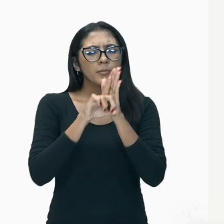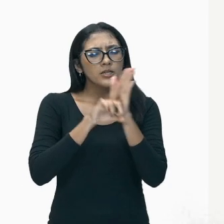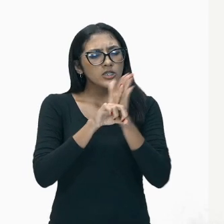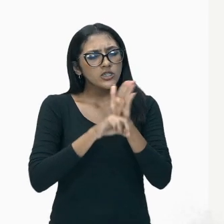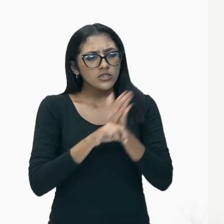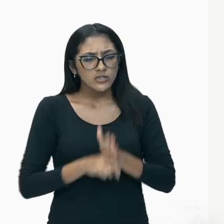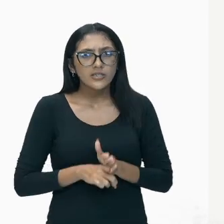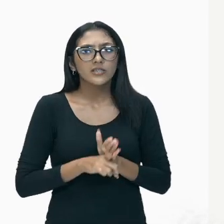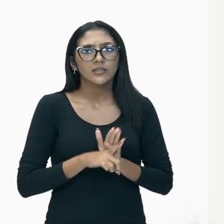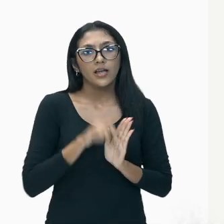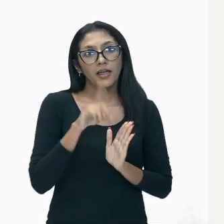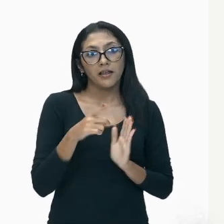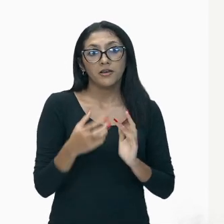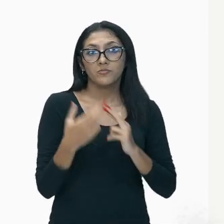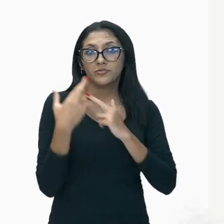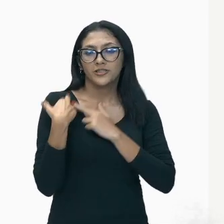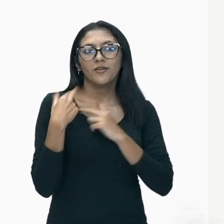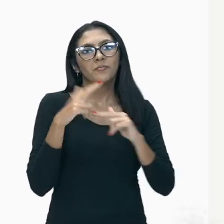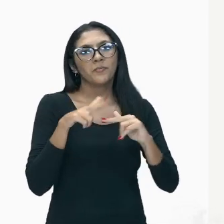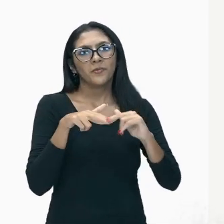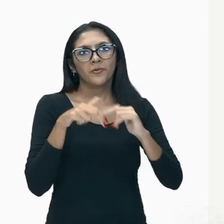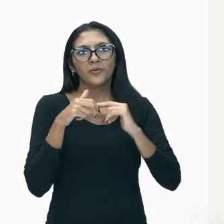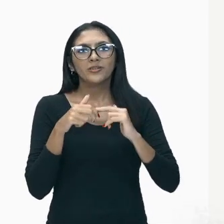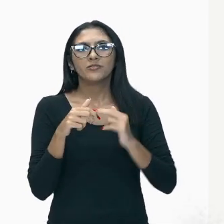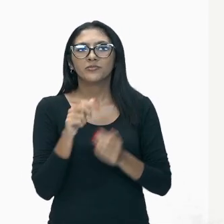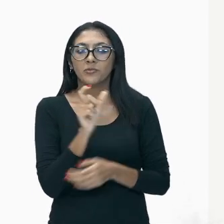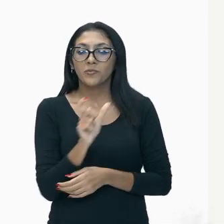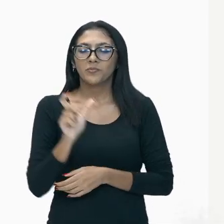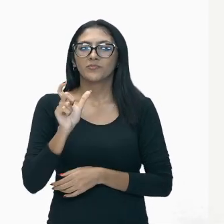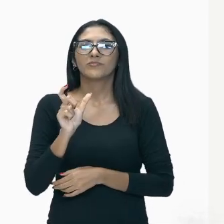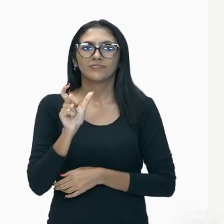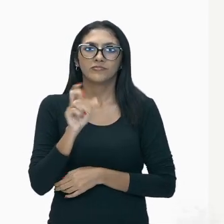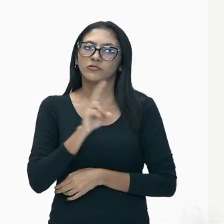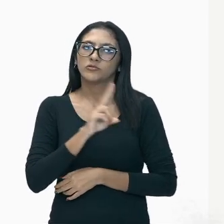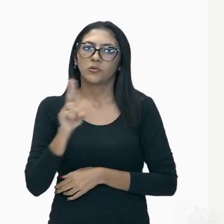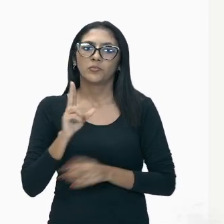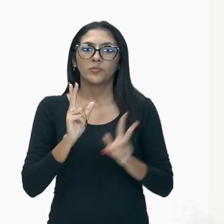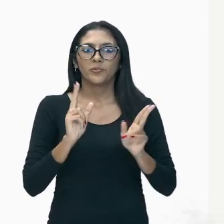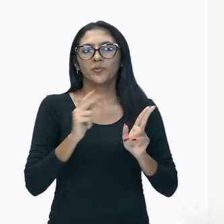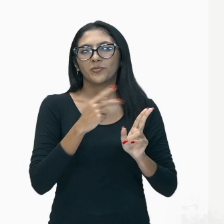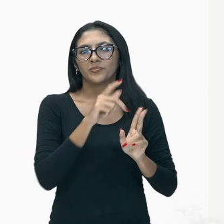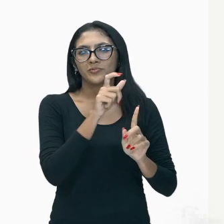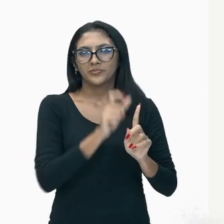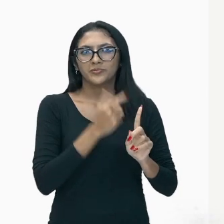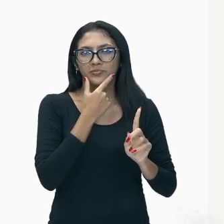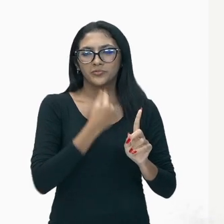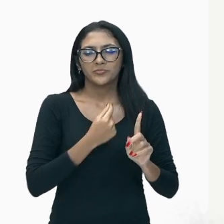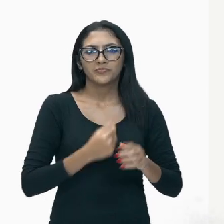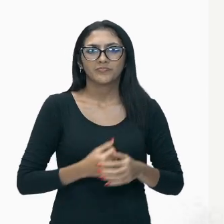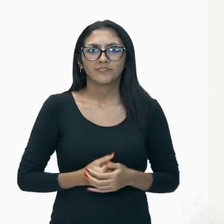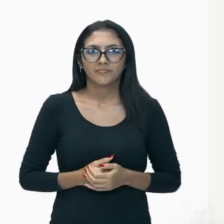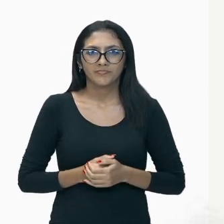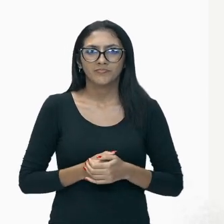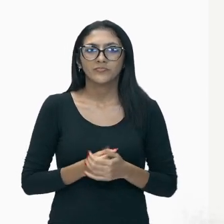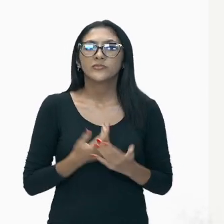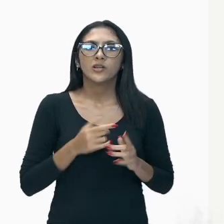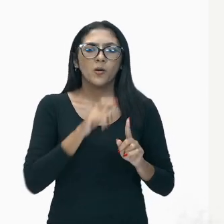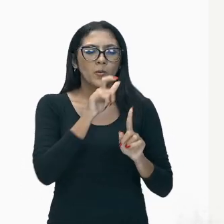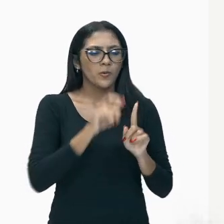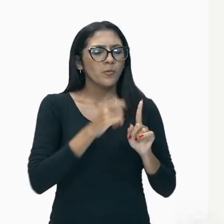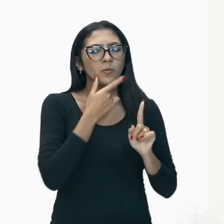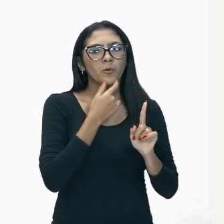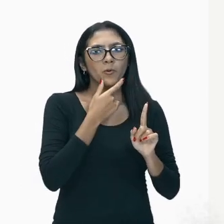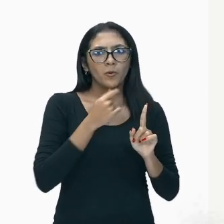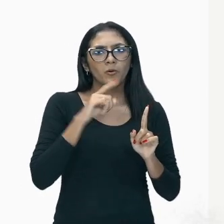surgiu aí o efeito Joule. Aí nós temos, quando um condutor James Prescott